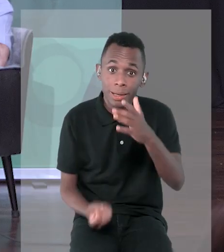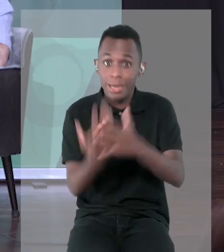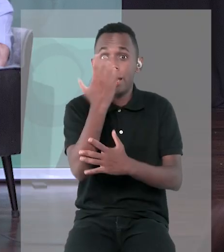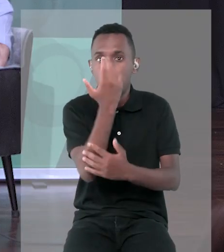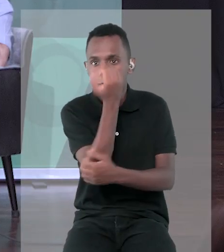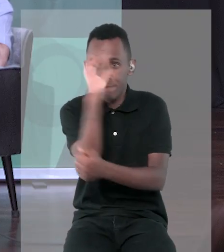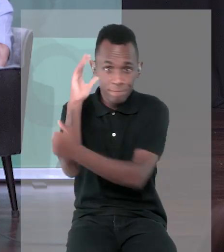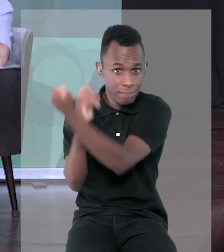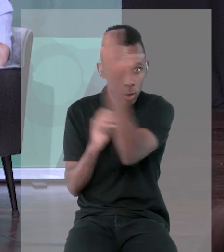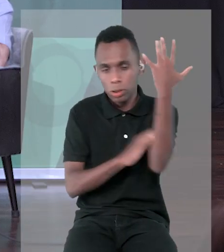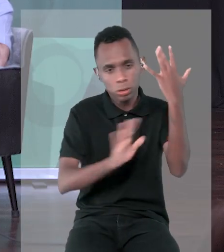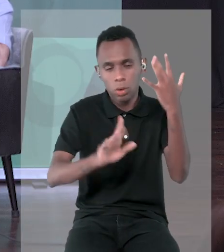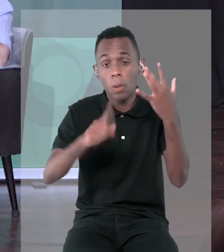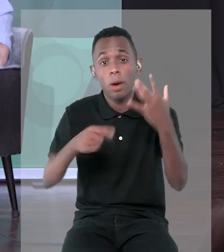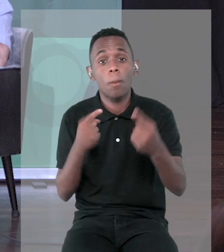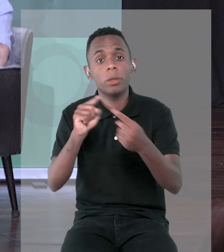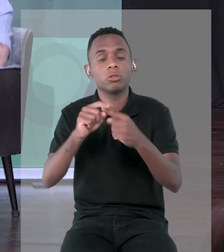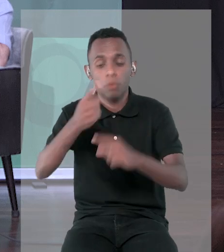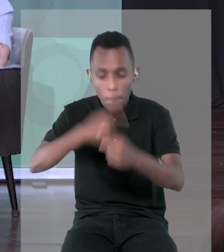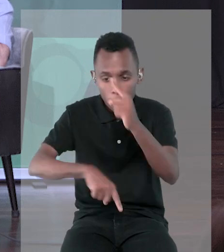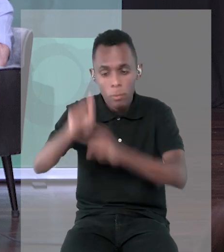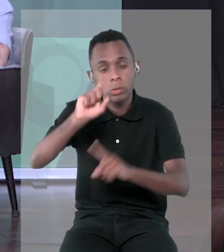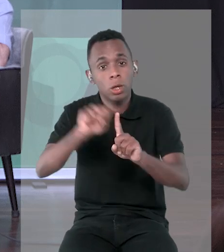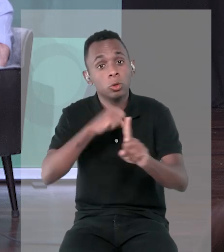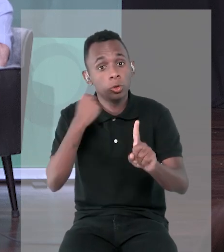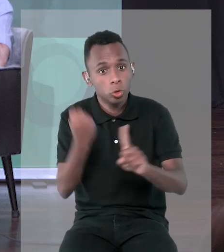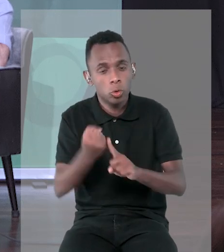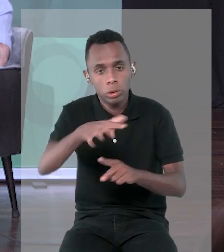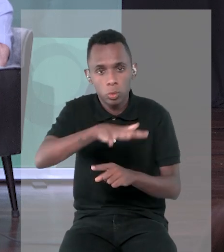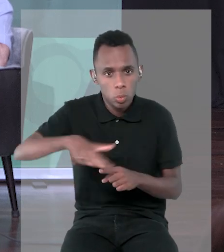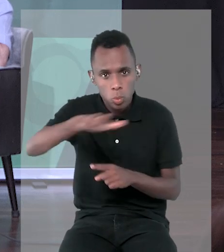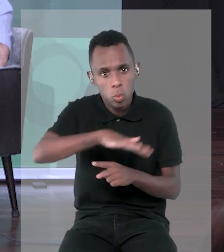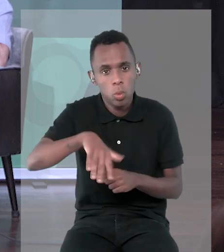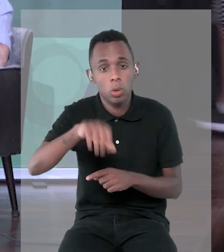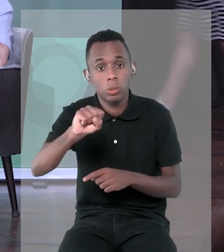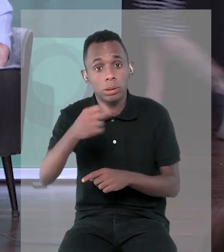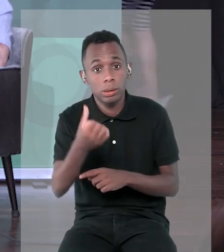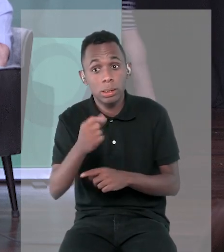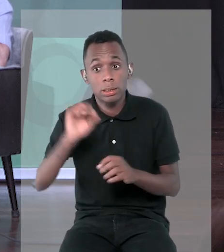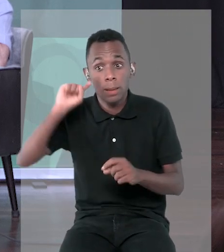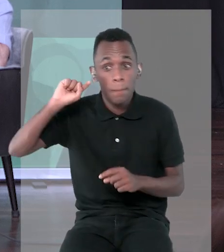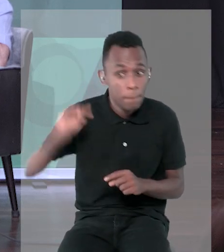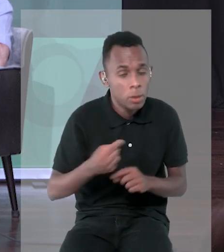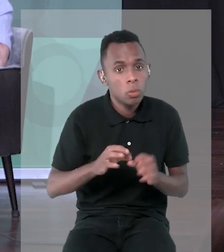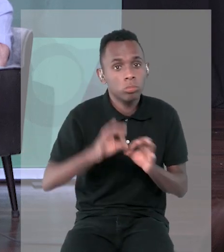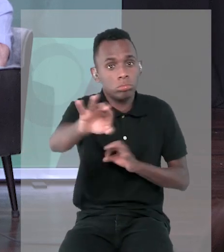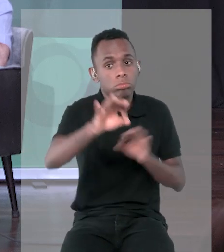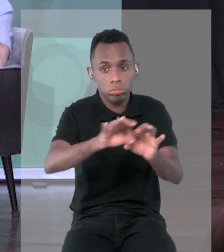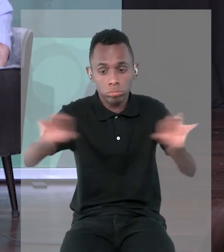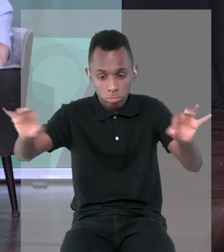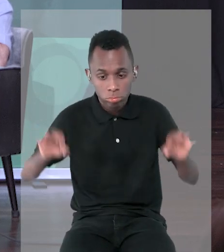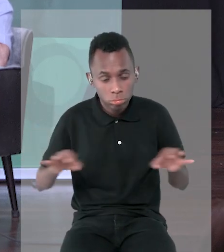estar operando uma transformação social de uma região de 86 mil quilômetros quadrados. A gente